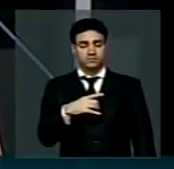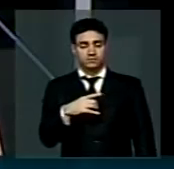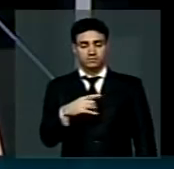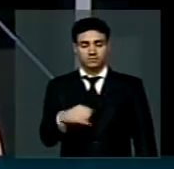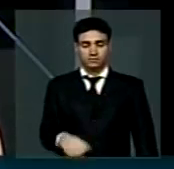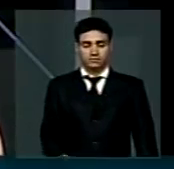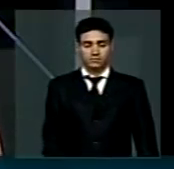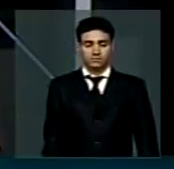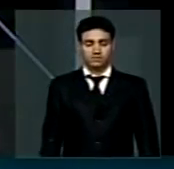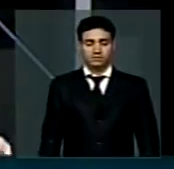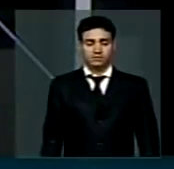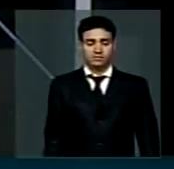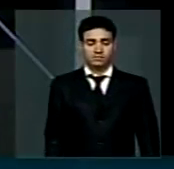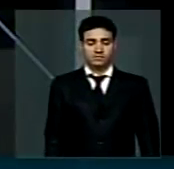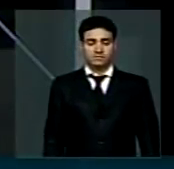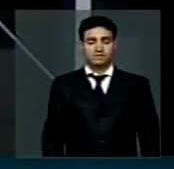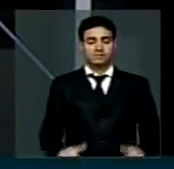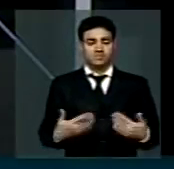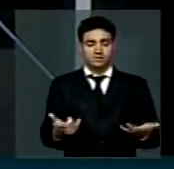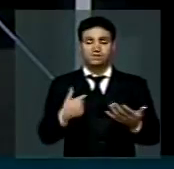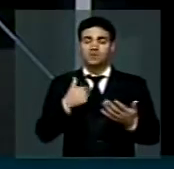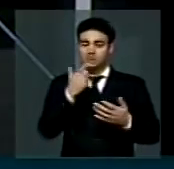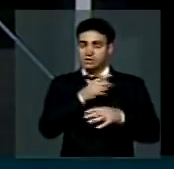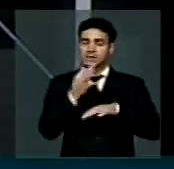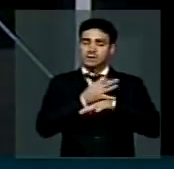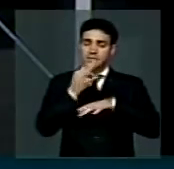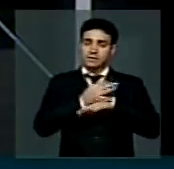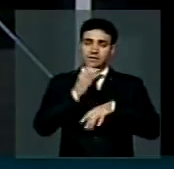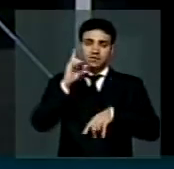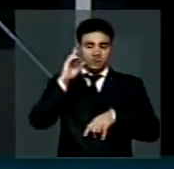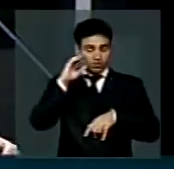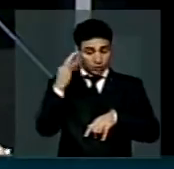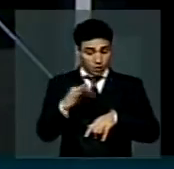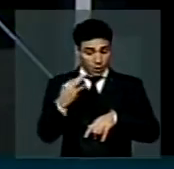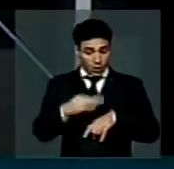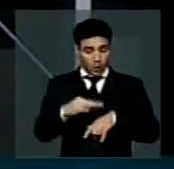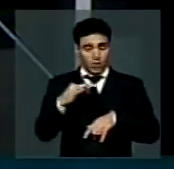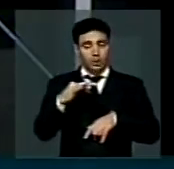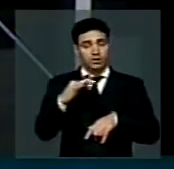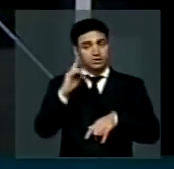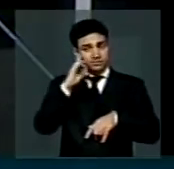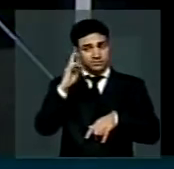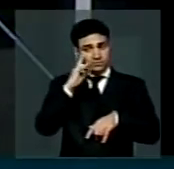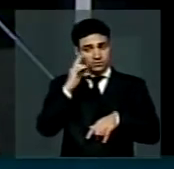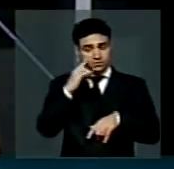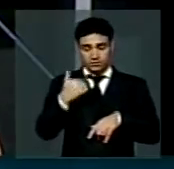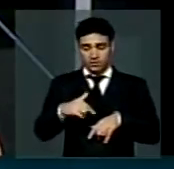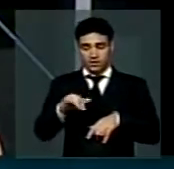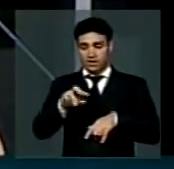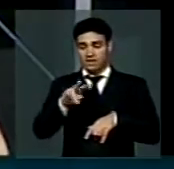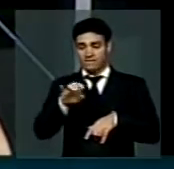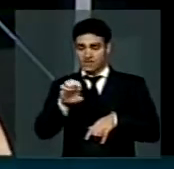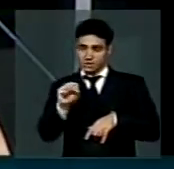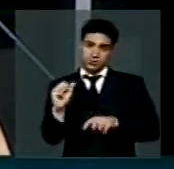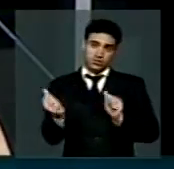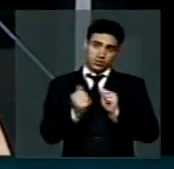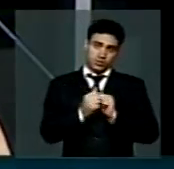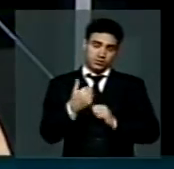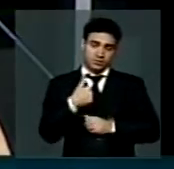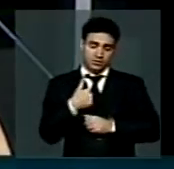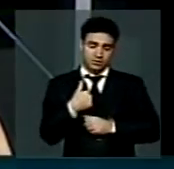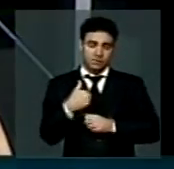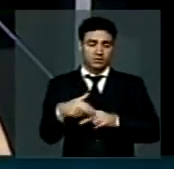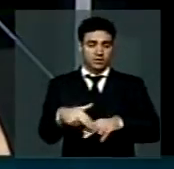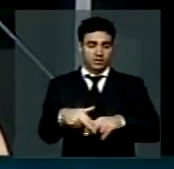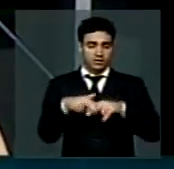feito com que eu superasse a dor cotidiana de não ter mais o Ives ao meu lado. Isso é que